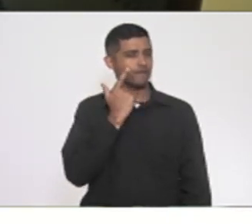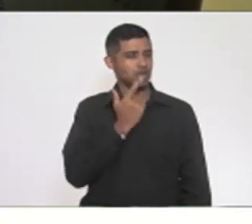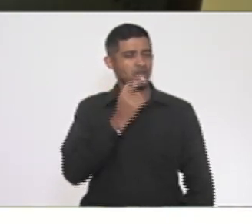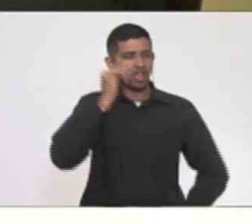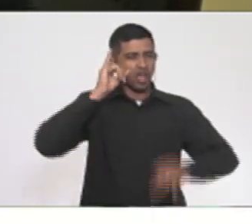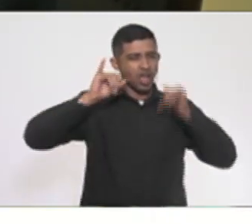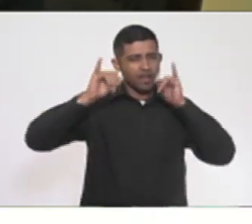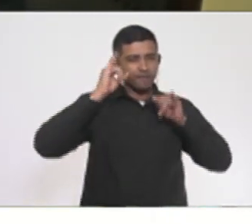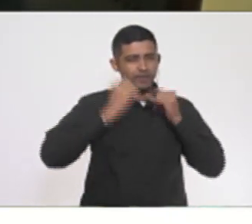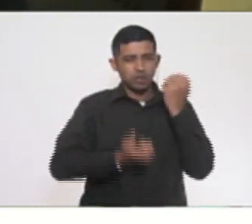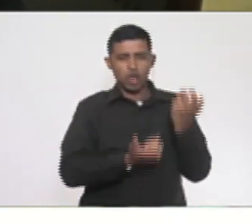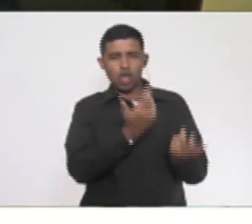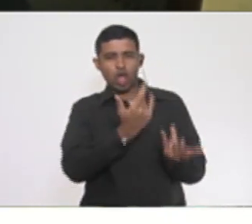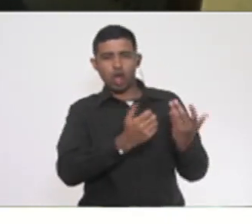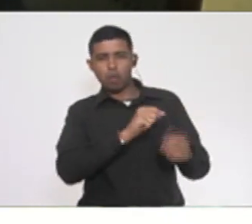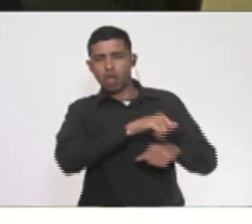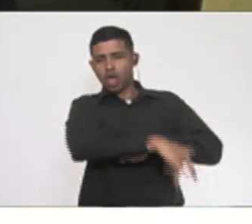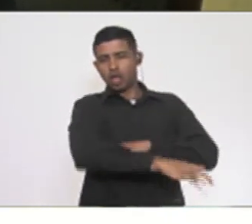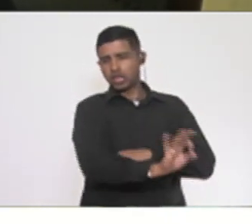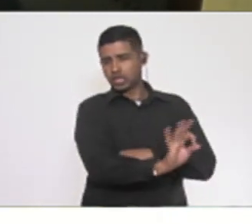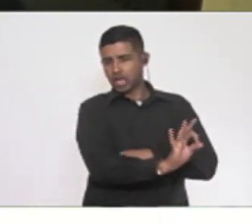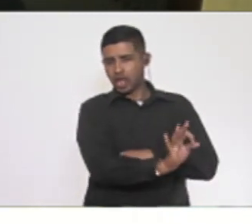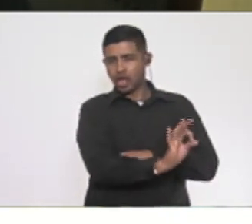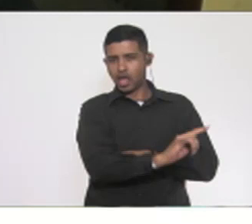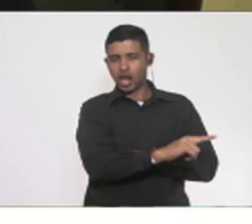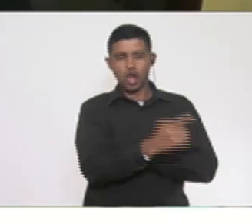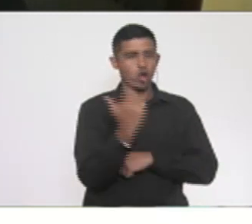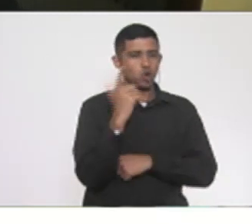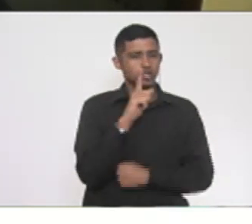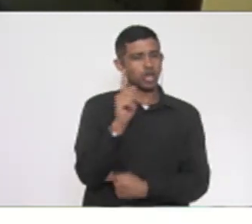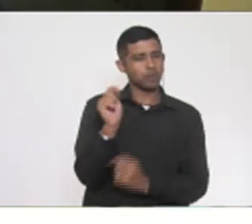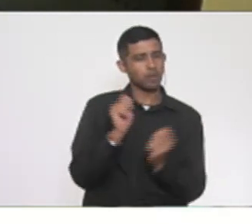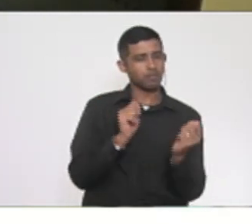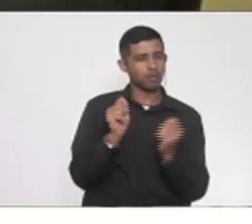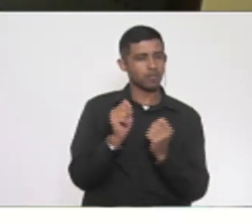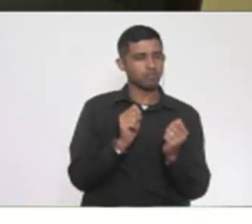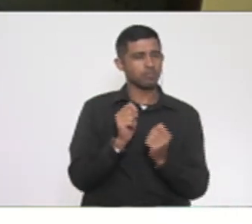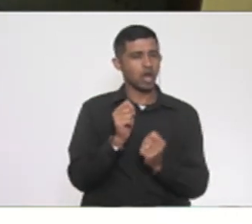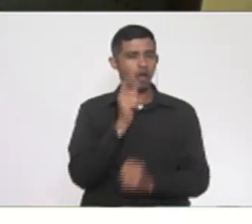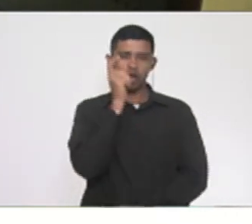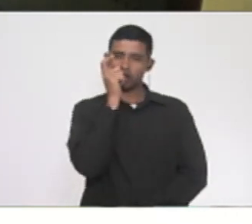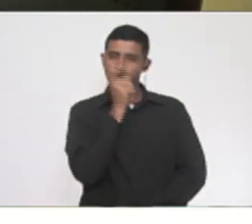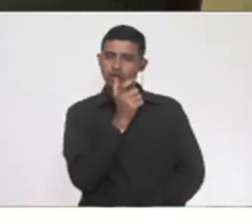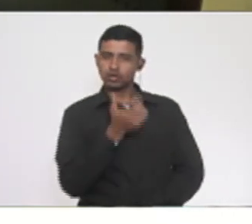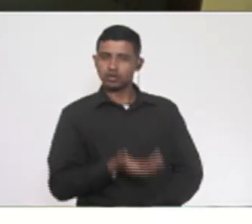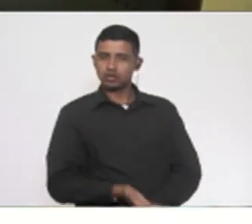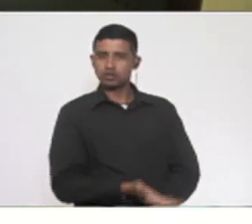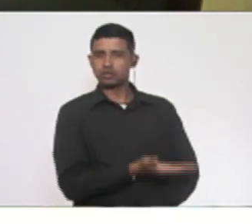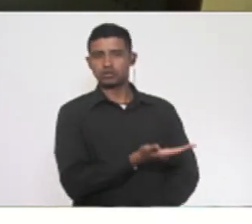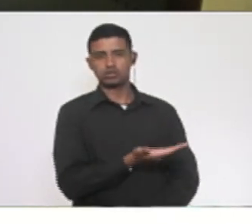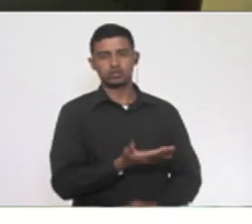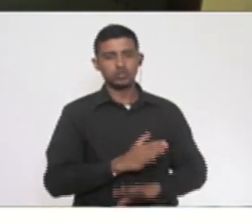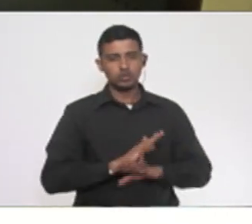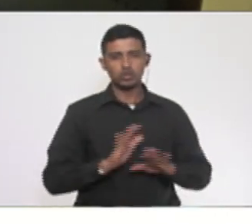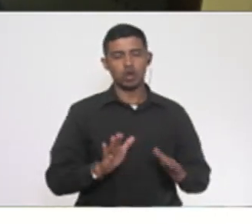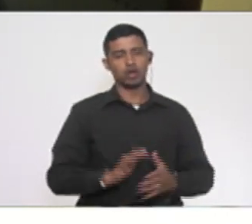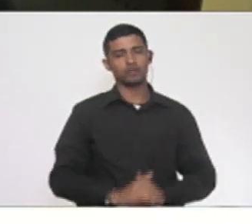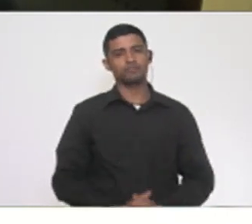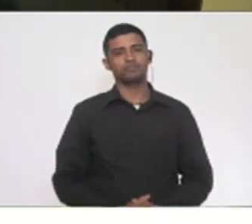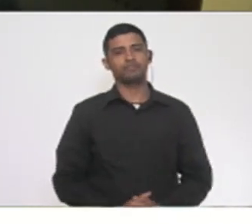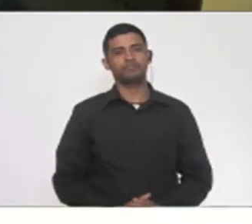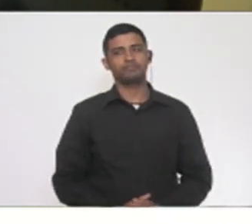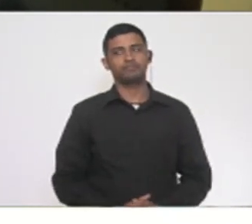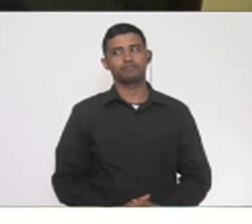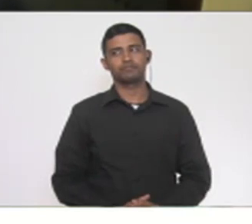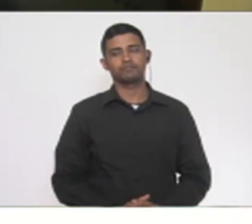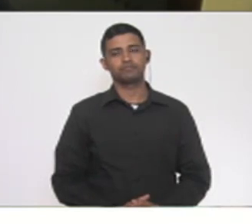de reinjetar, de administrar esse mercado de acordo com o interesse praticamente dela, só próprio dela,